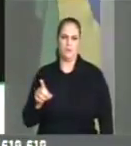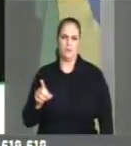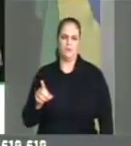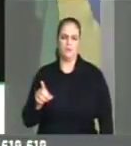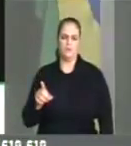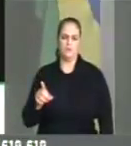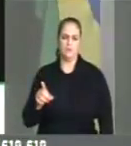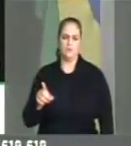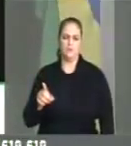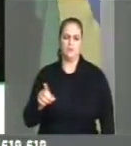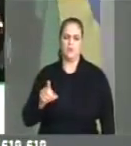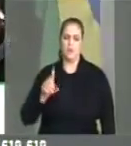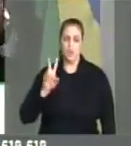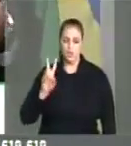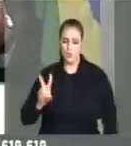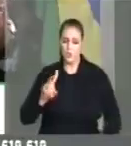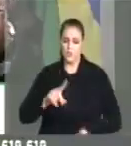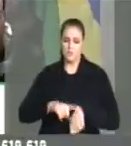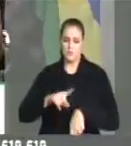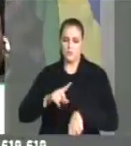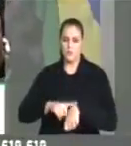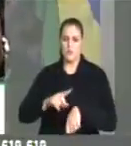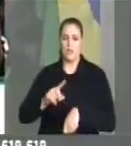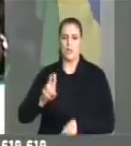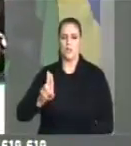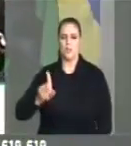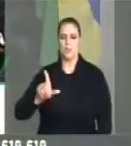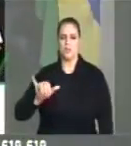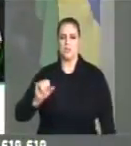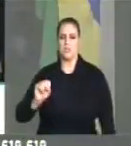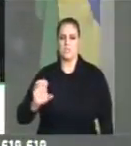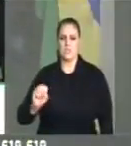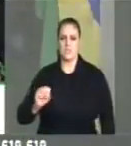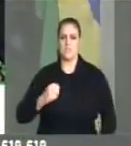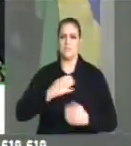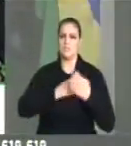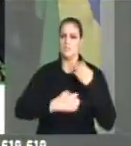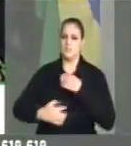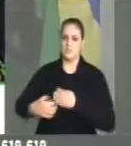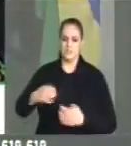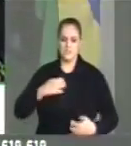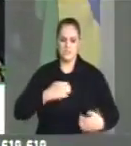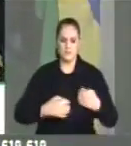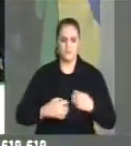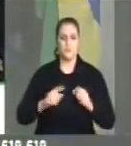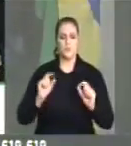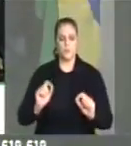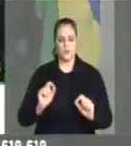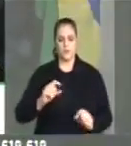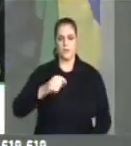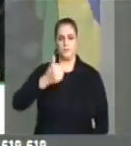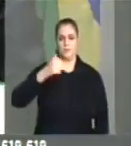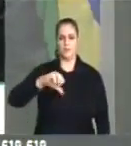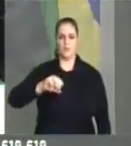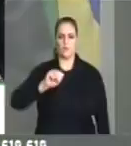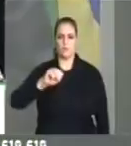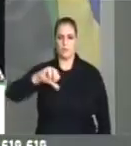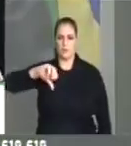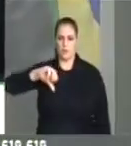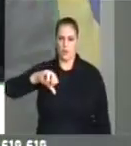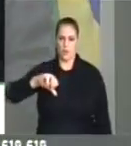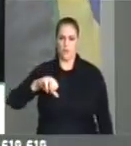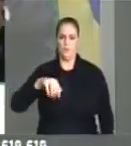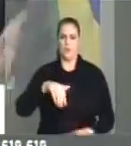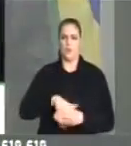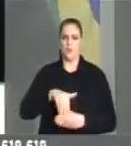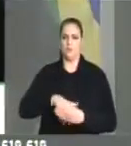2 momentos angustiaram muito o doutor Ulisses. Foi o resultado da eleição de 89